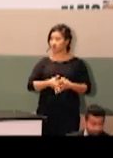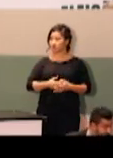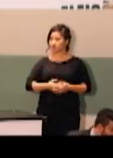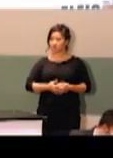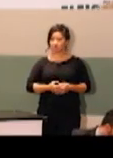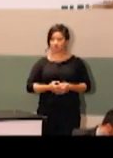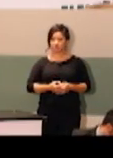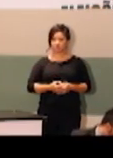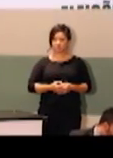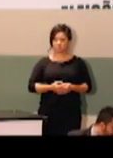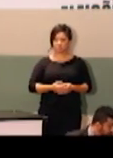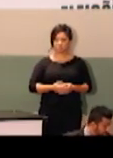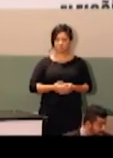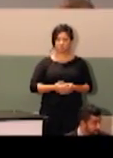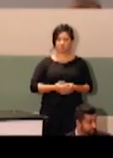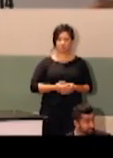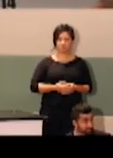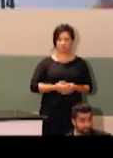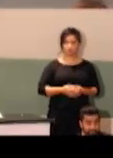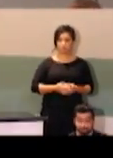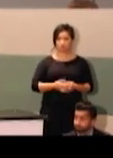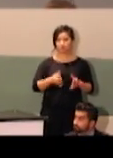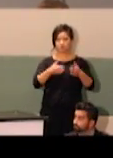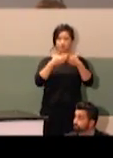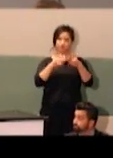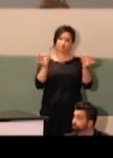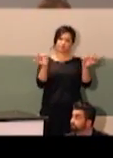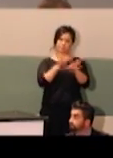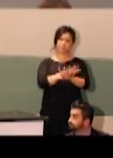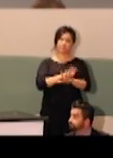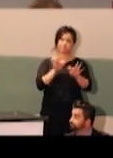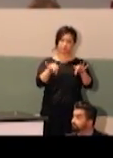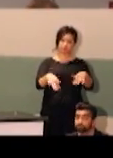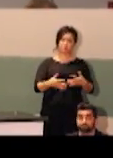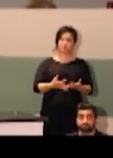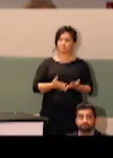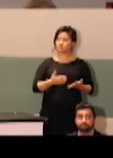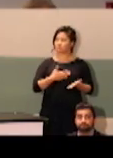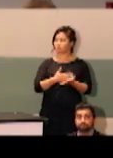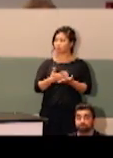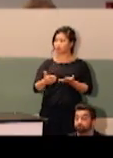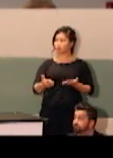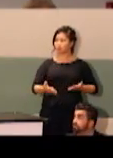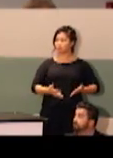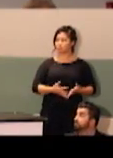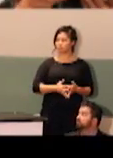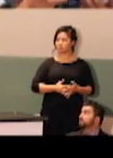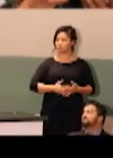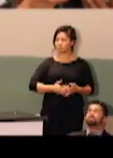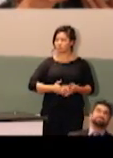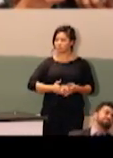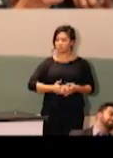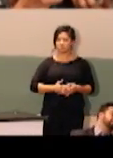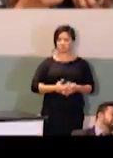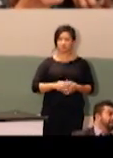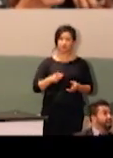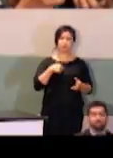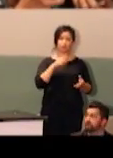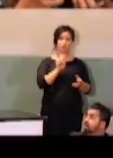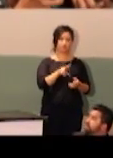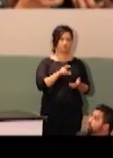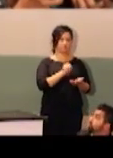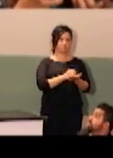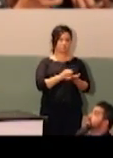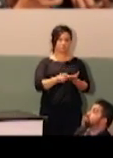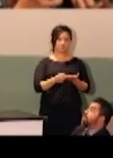candidato. Vamos finalizar esse debate como e começou. Passa, é exatamente. Então, eu vou zerar o seu cronômetro. Por favor,